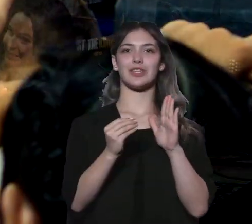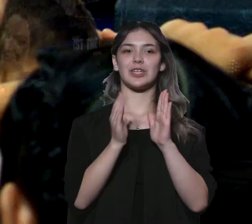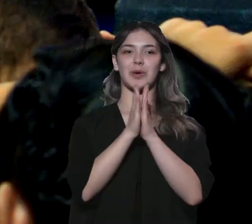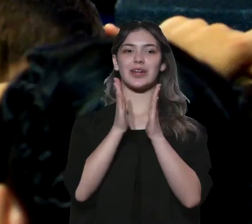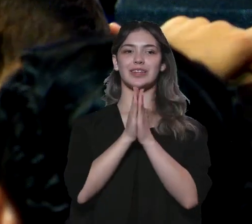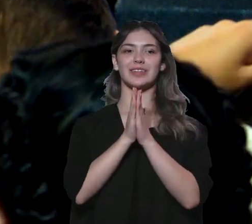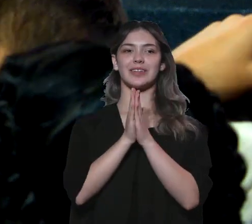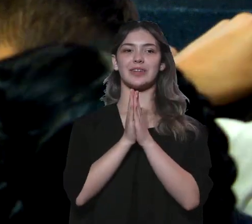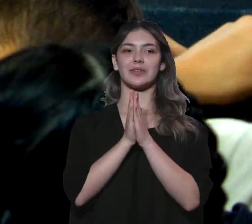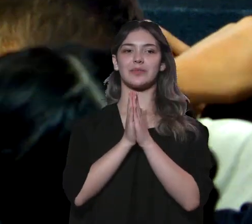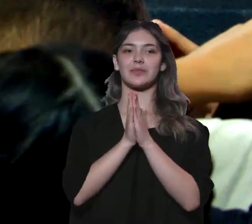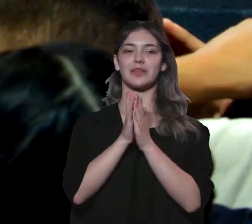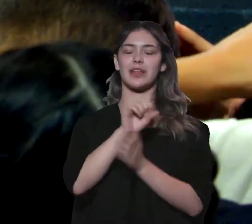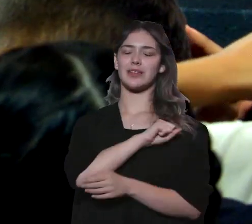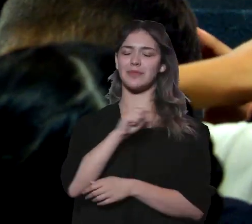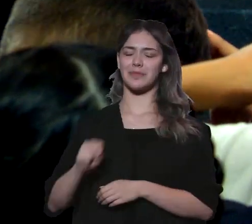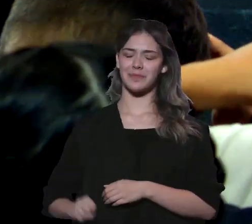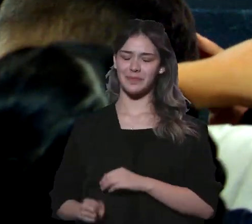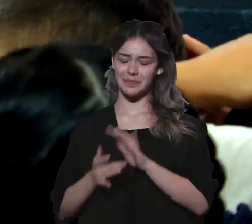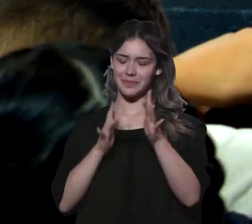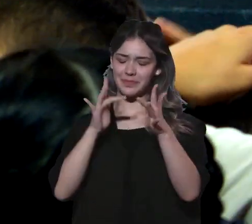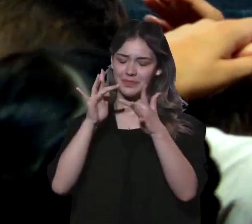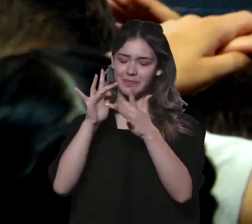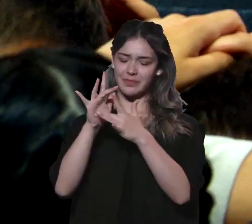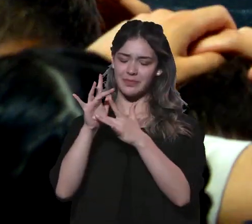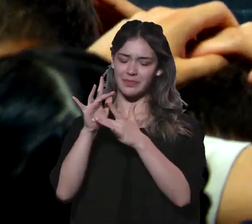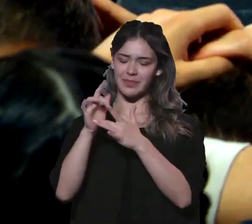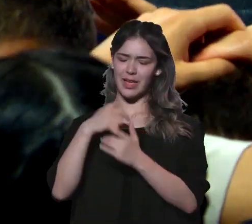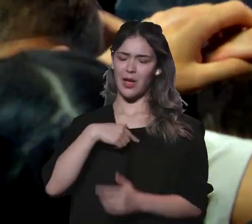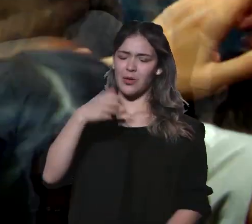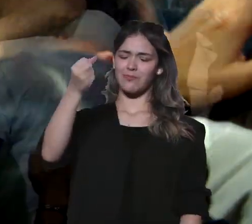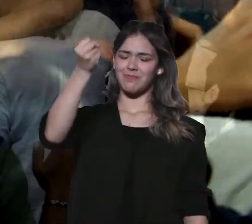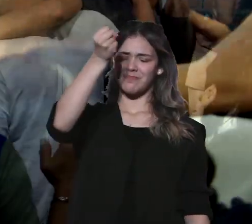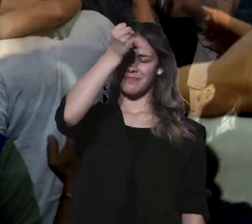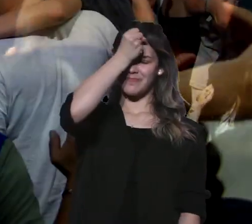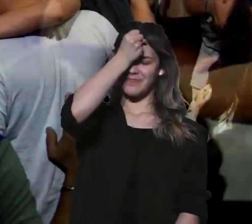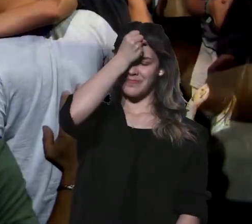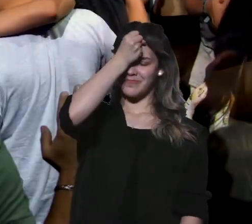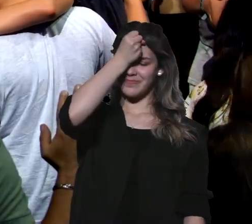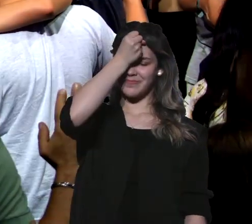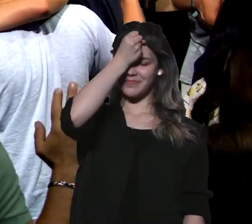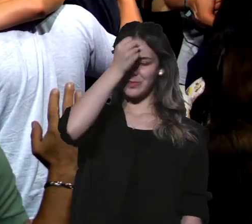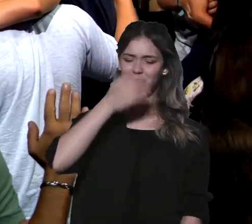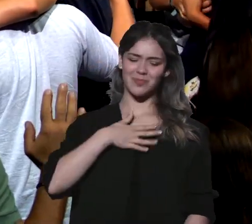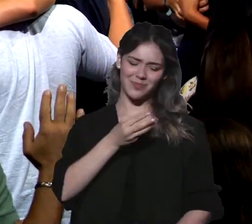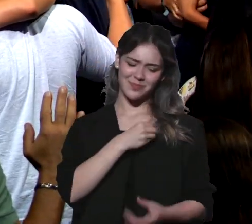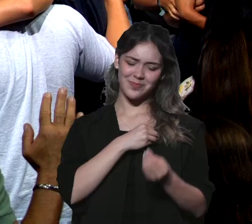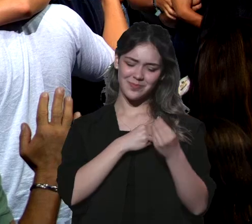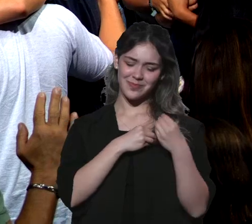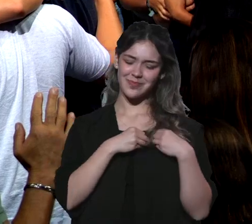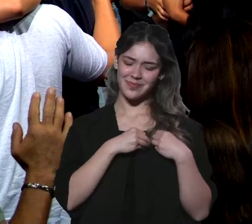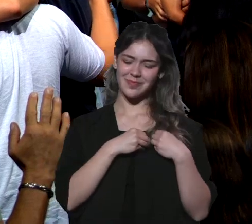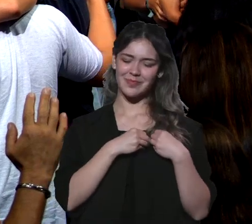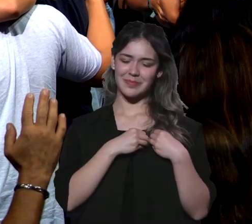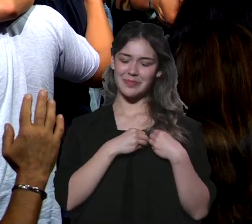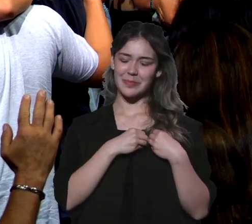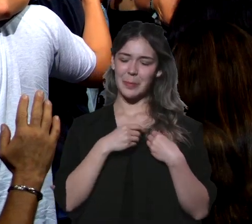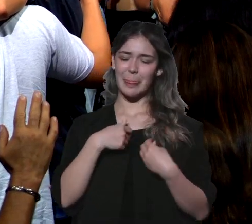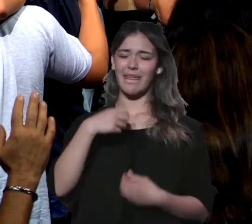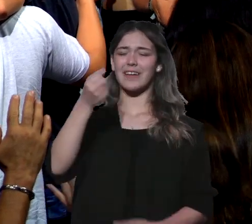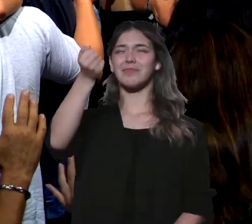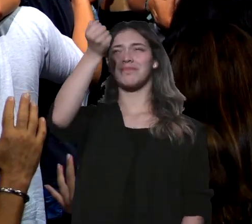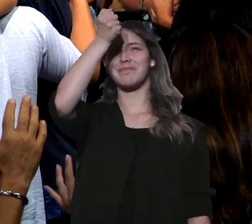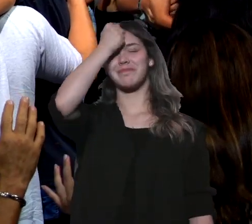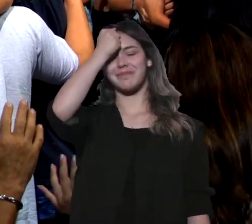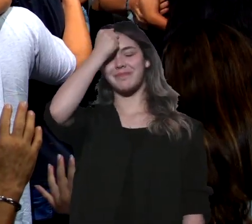Mais alto: Senhor Jesus, eu me arrependo dos meus pecados. Eu me